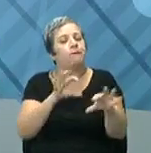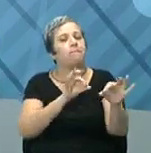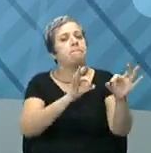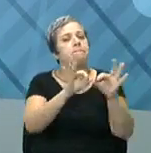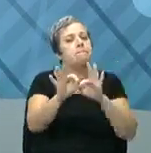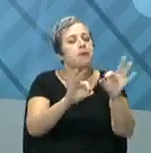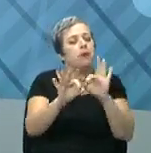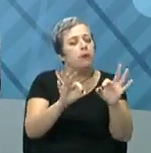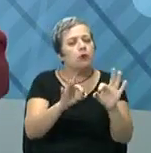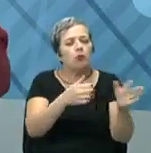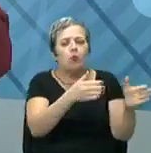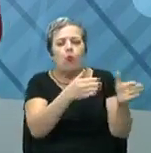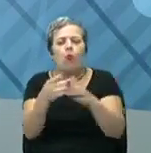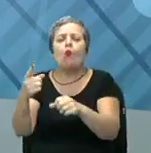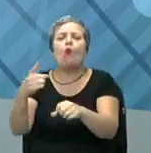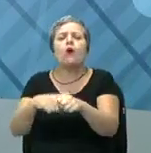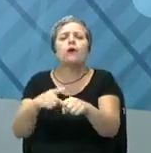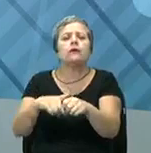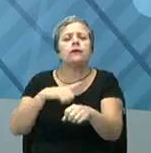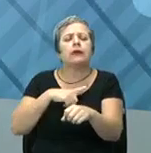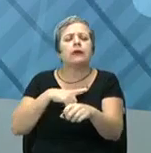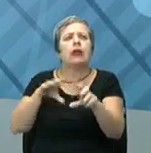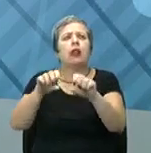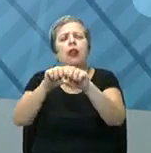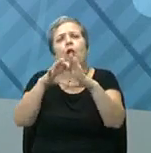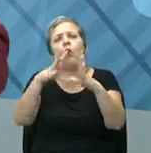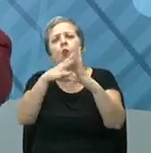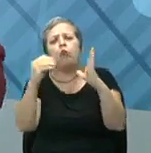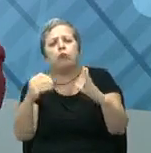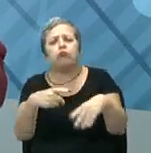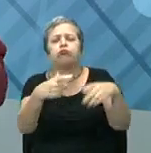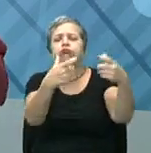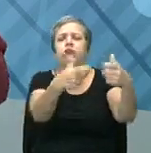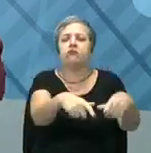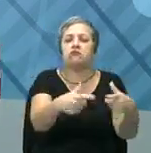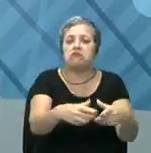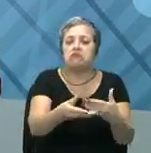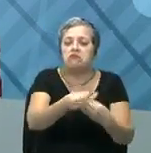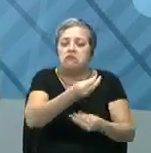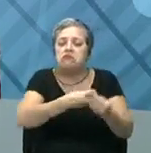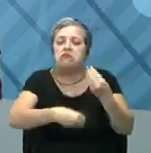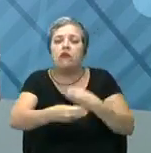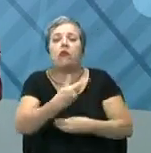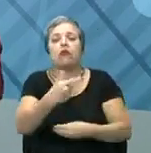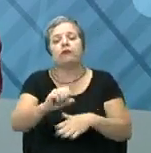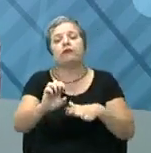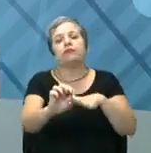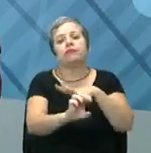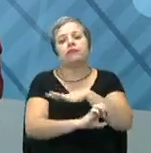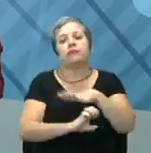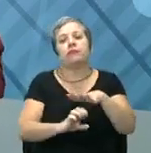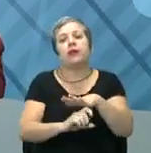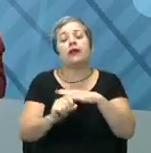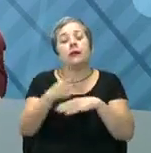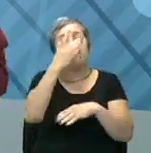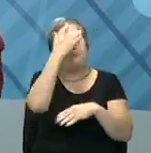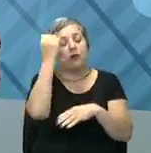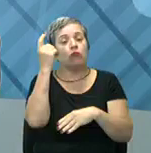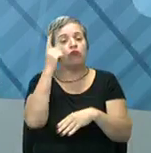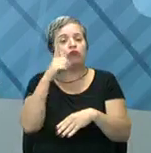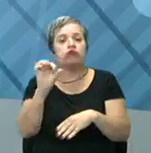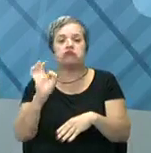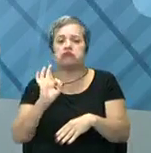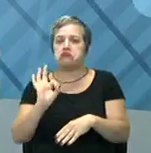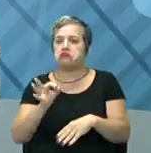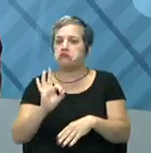planejamento a longo prazo envolve o sistema, o ambiente, envolve as outras empresas. E para que a empresa funcione da